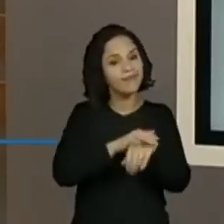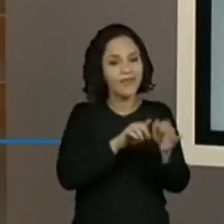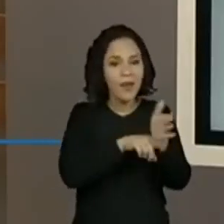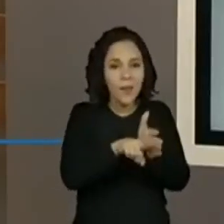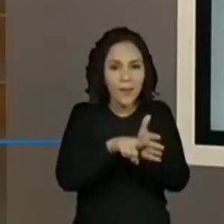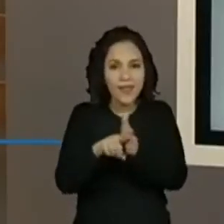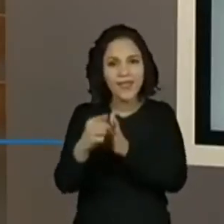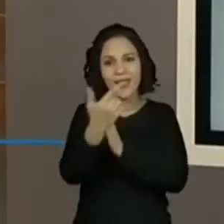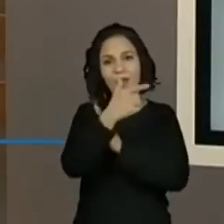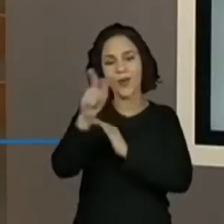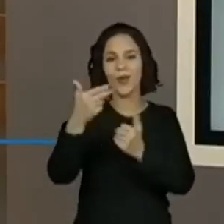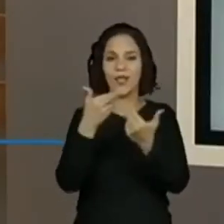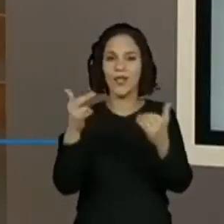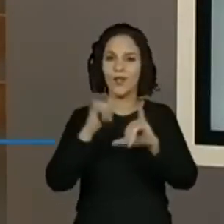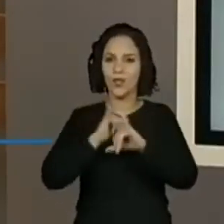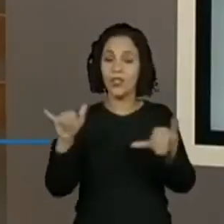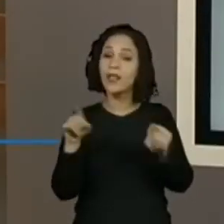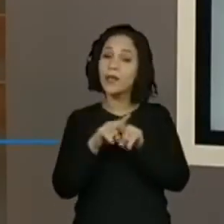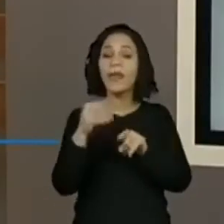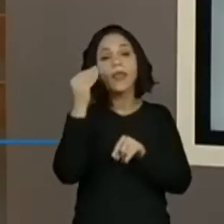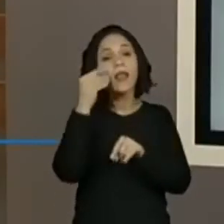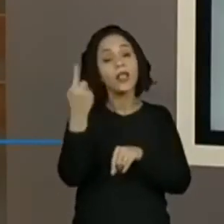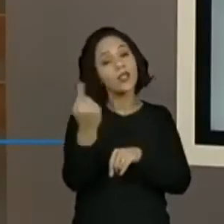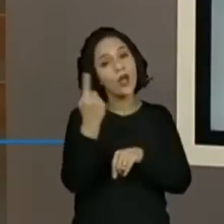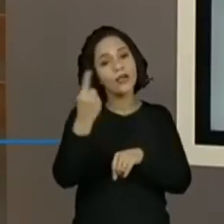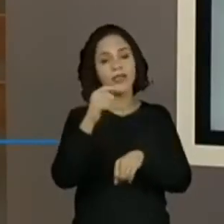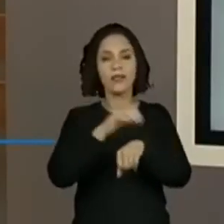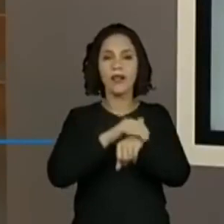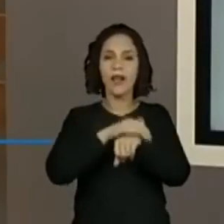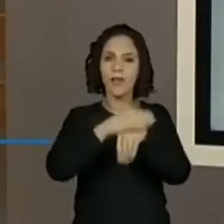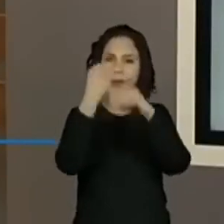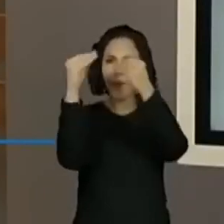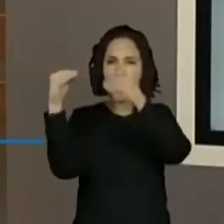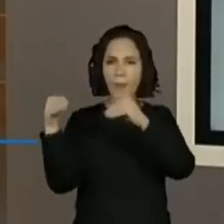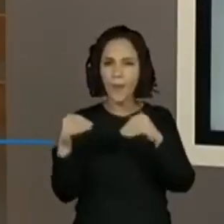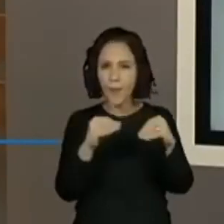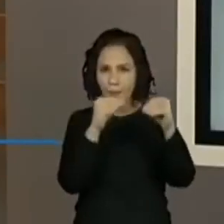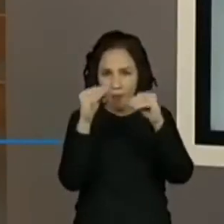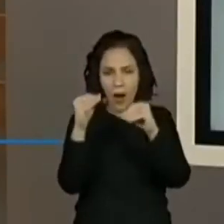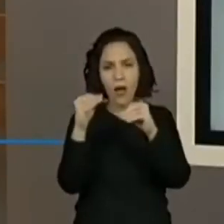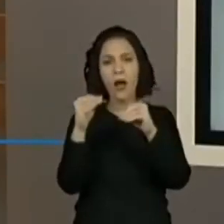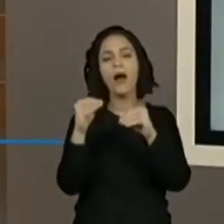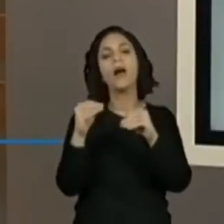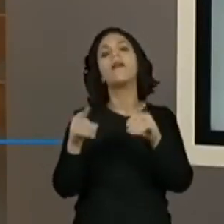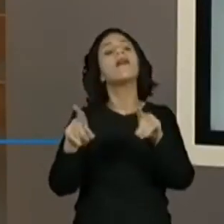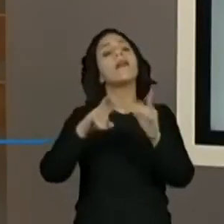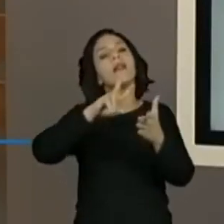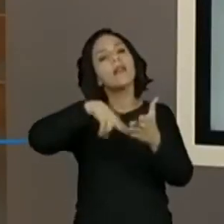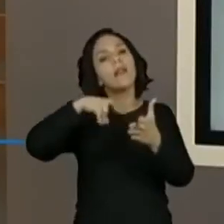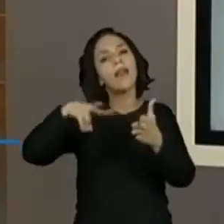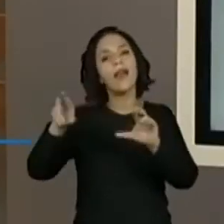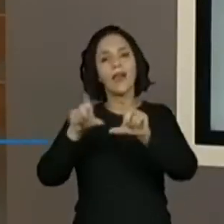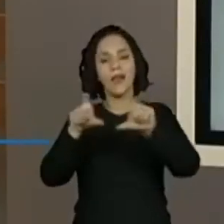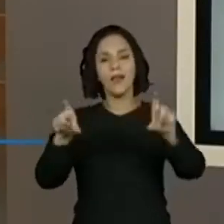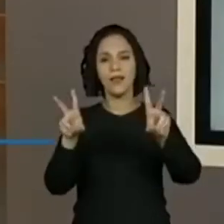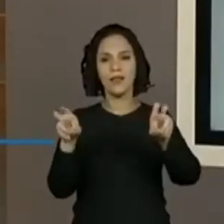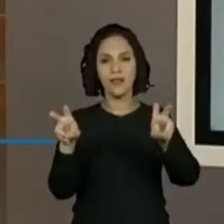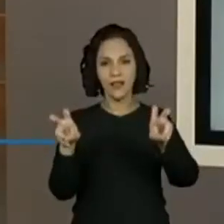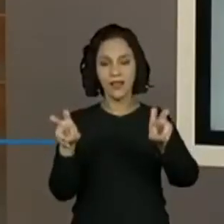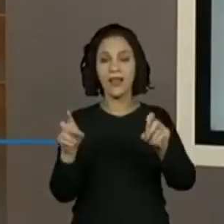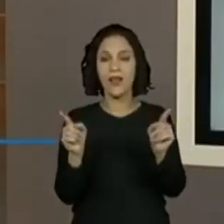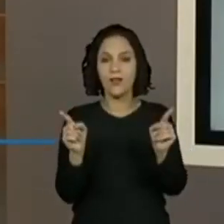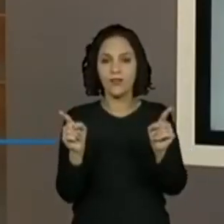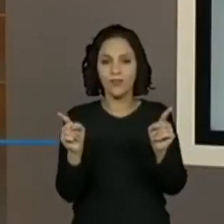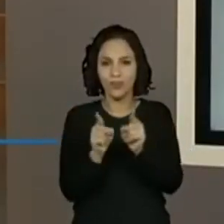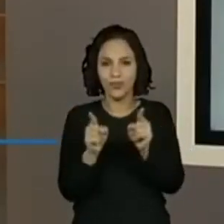outras notícias e tentassem preencher o quadro por conta própria, lendo apenas o título, o olho e